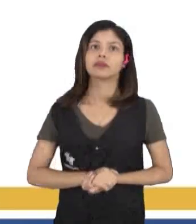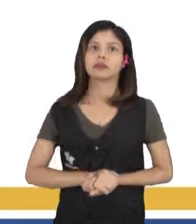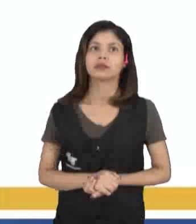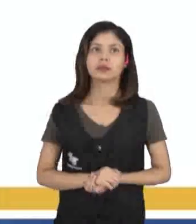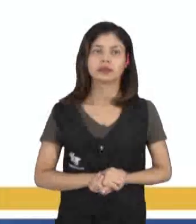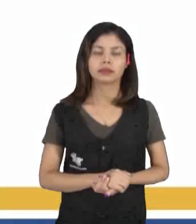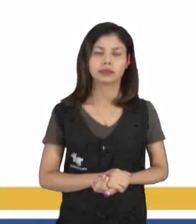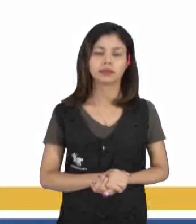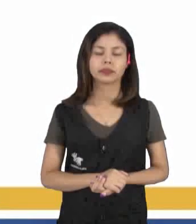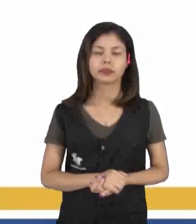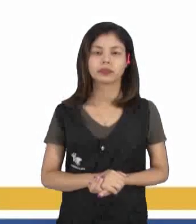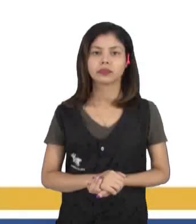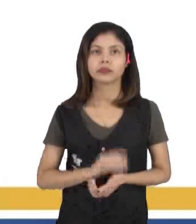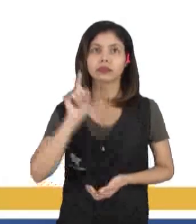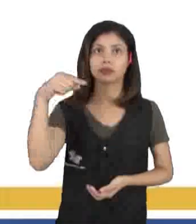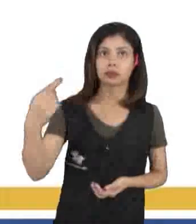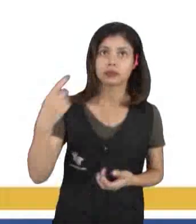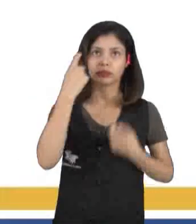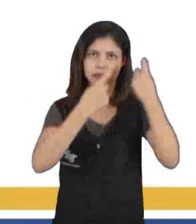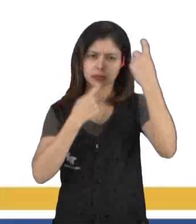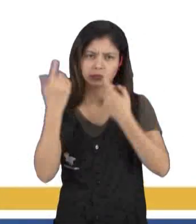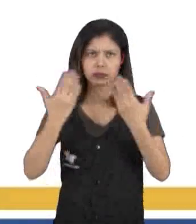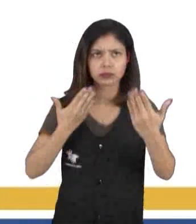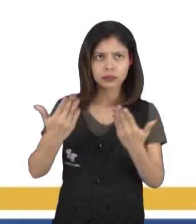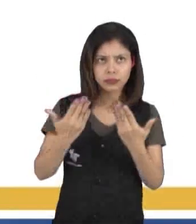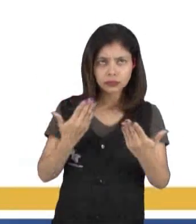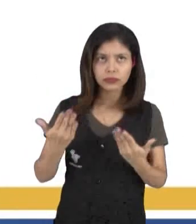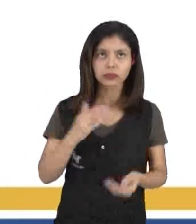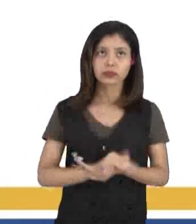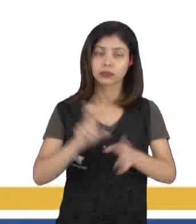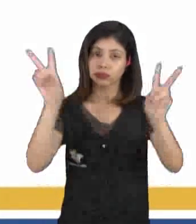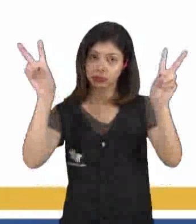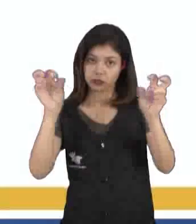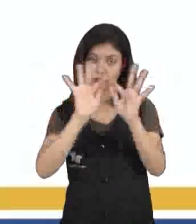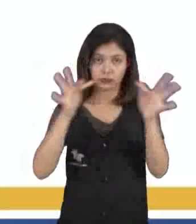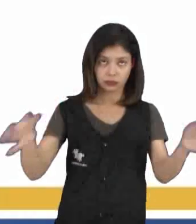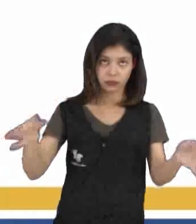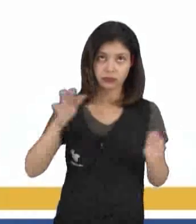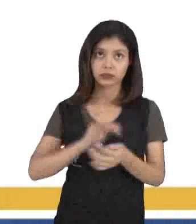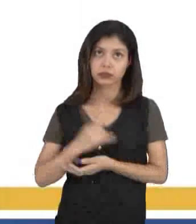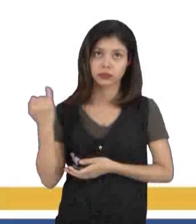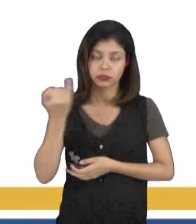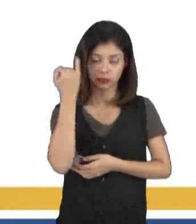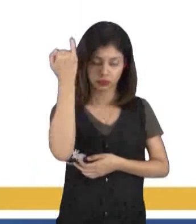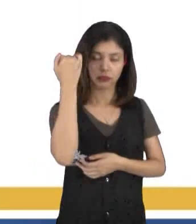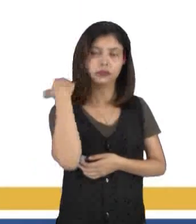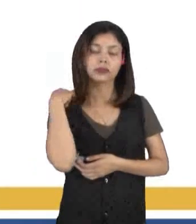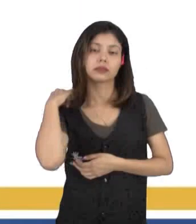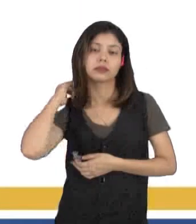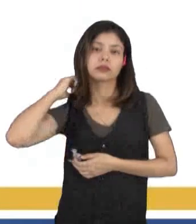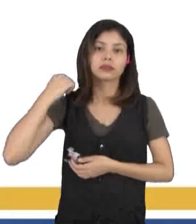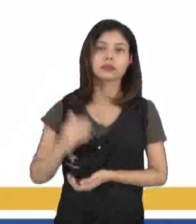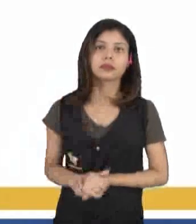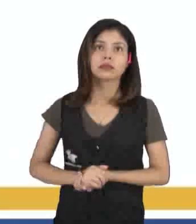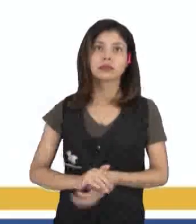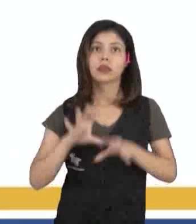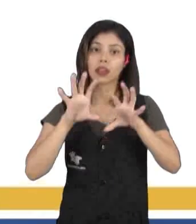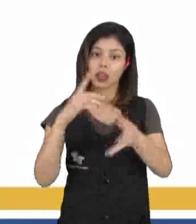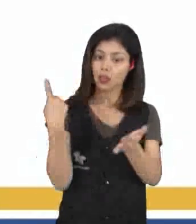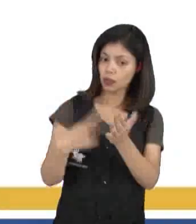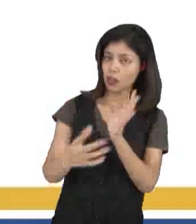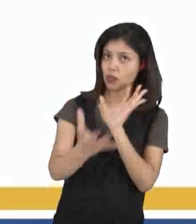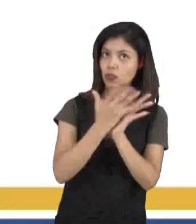Comparativas ali de comparação são aquelas que vão expressar essa comparação dos termos da oração principal. E